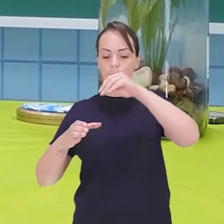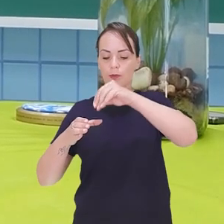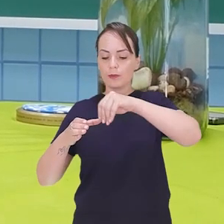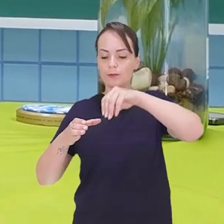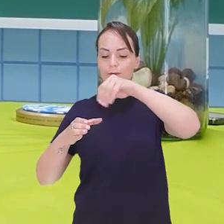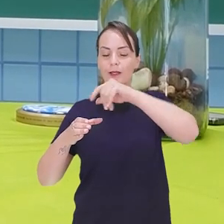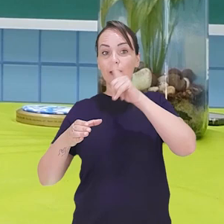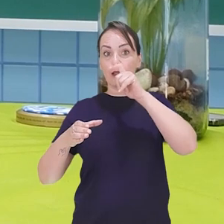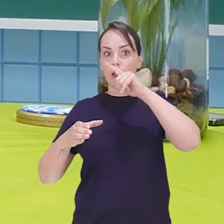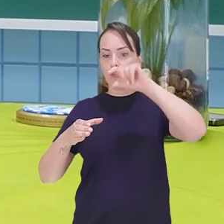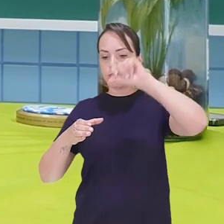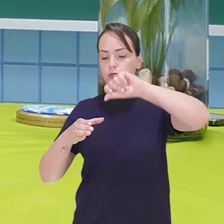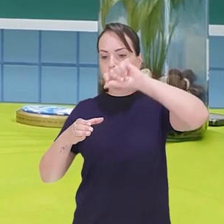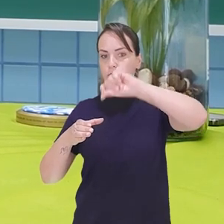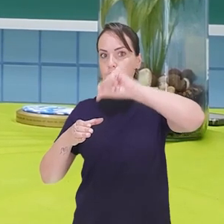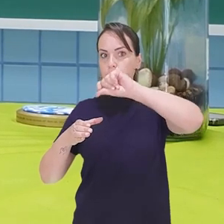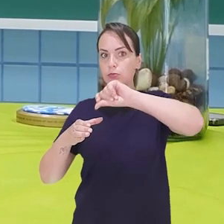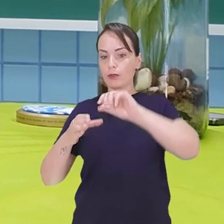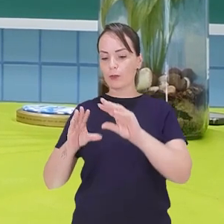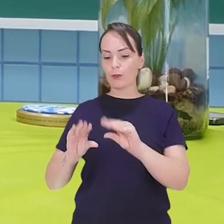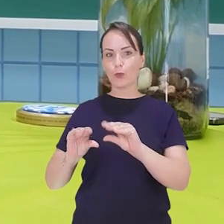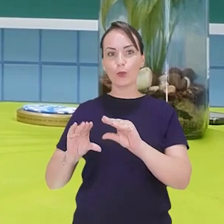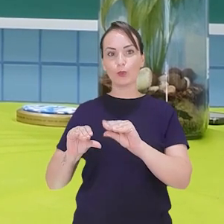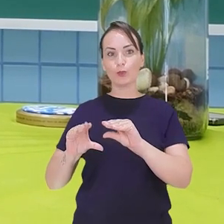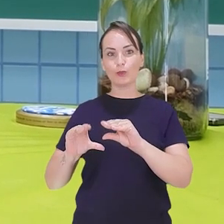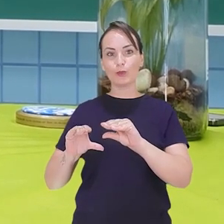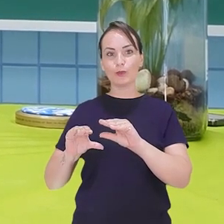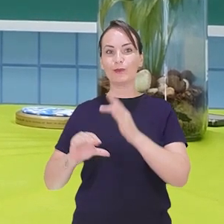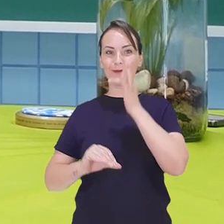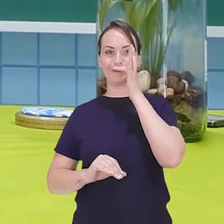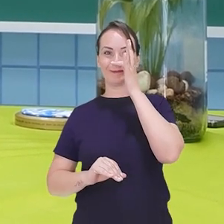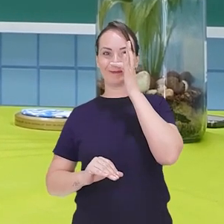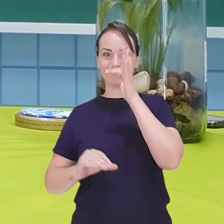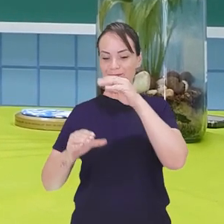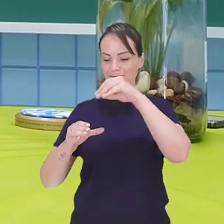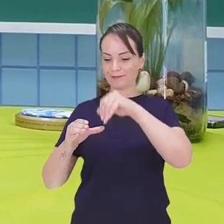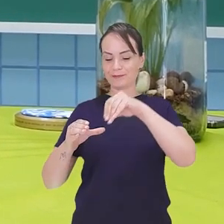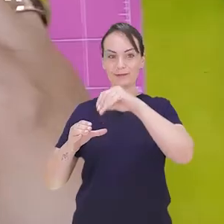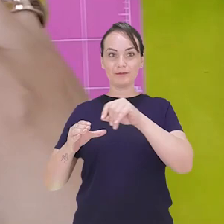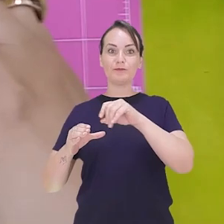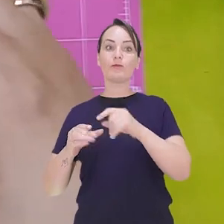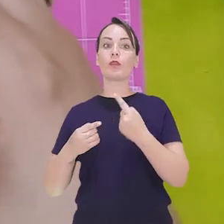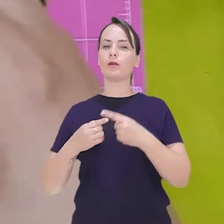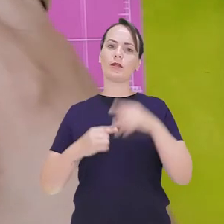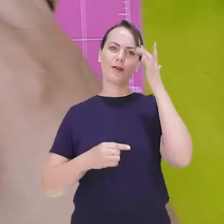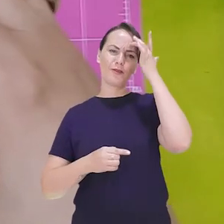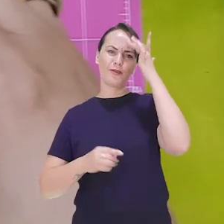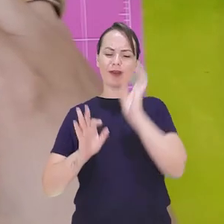Agora você vai pegar a água e ir molhando a superfície de forma que fique úmido para a planta.